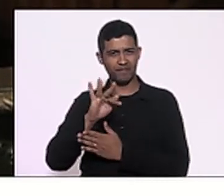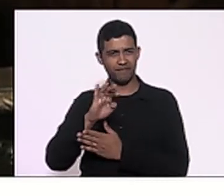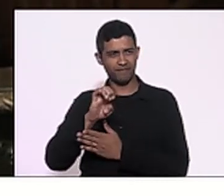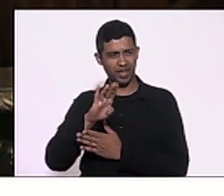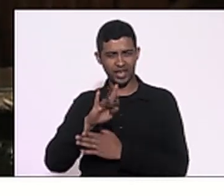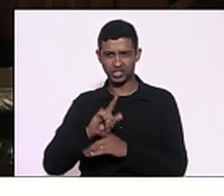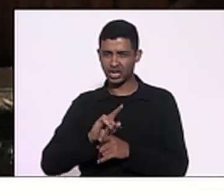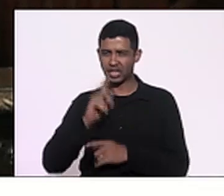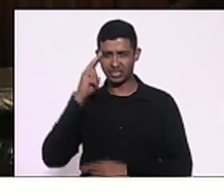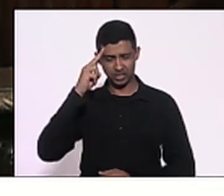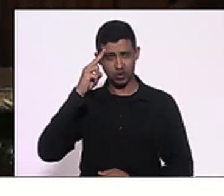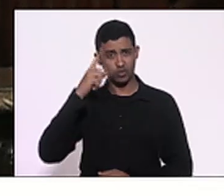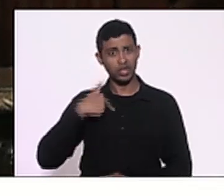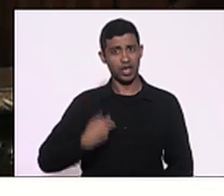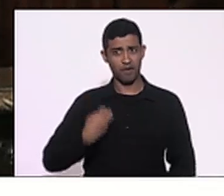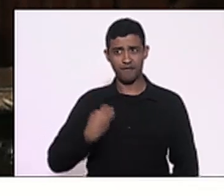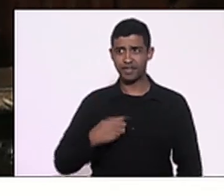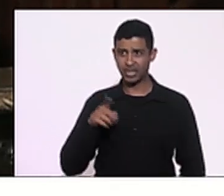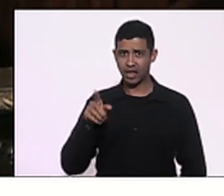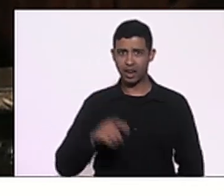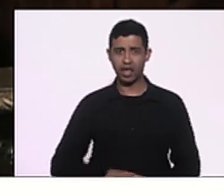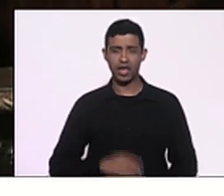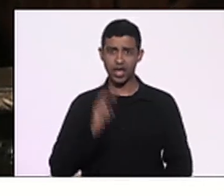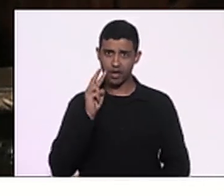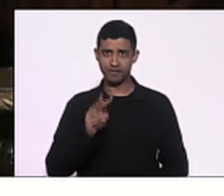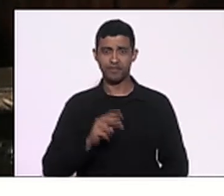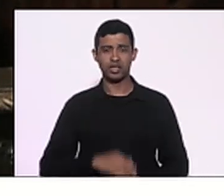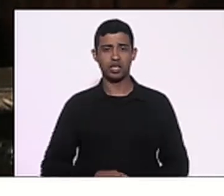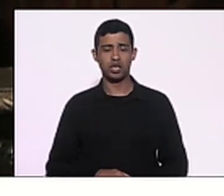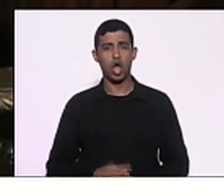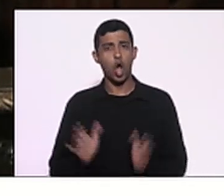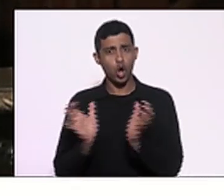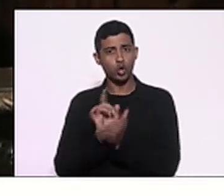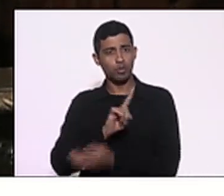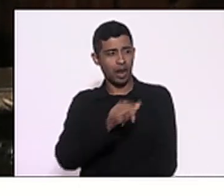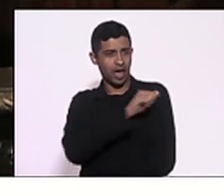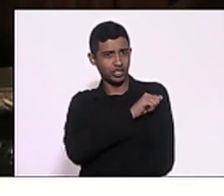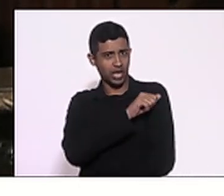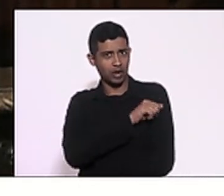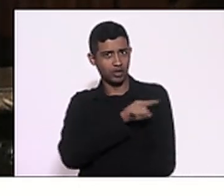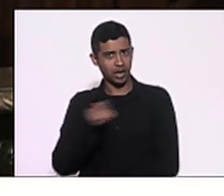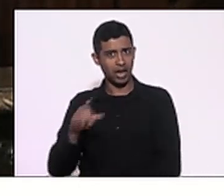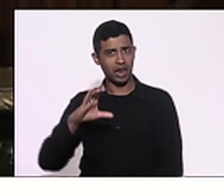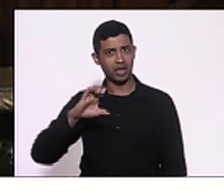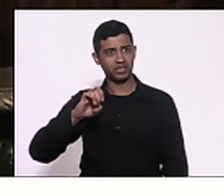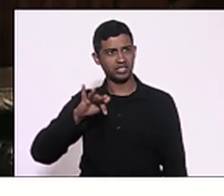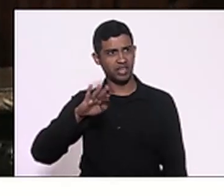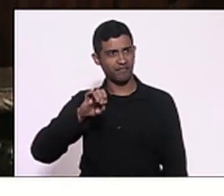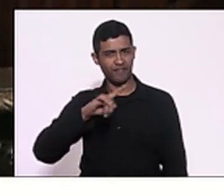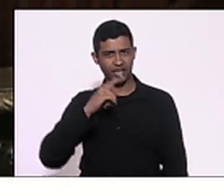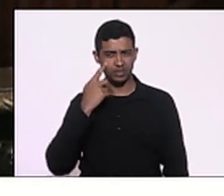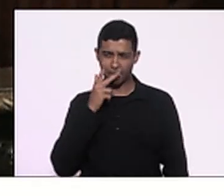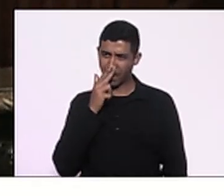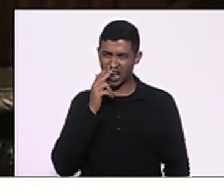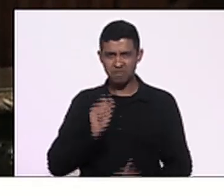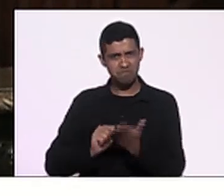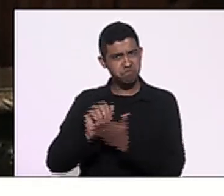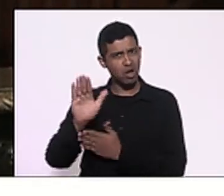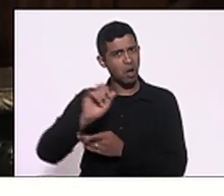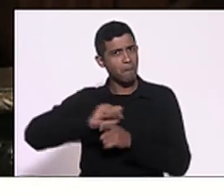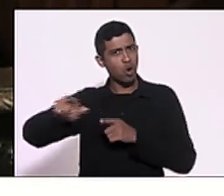MEC. O ministro, ouvindo um senador da base do governo Bolsonaro, Teomário Mota, do estado de Roraima,